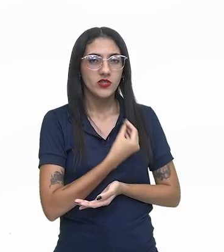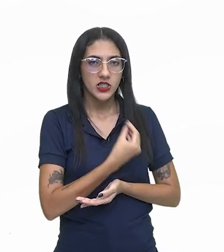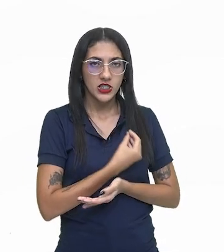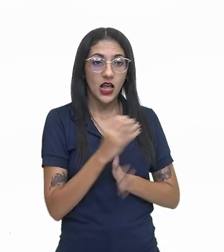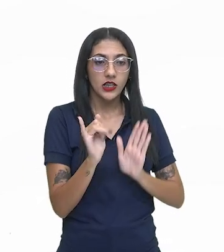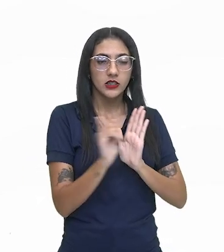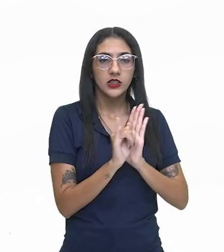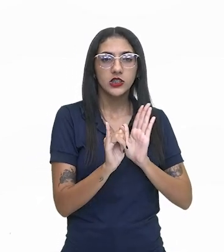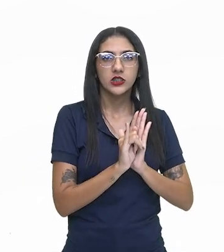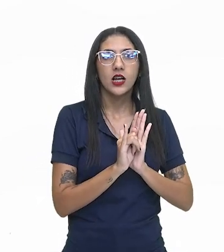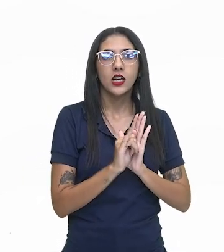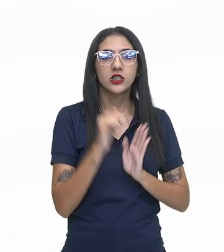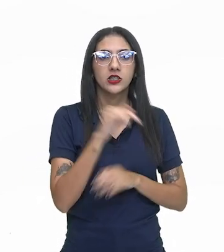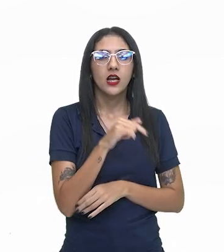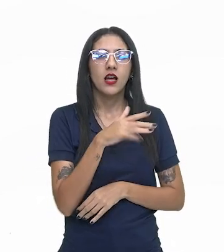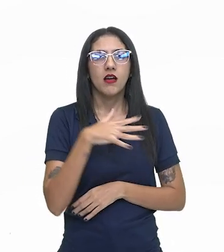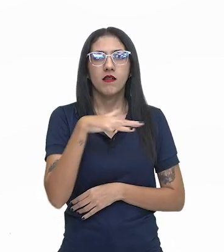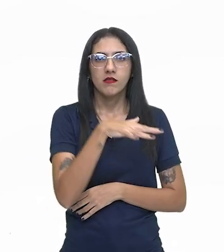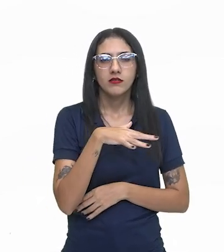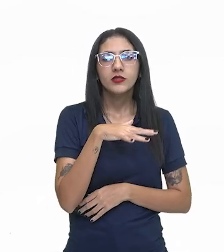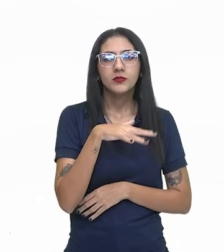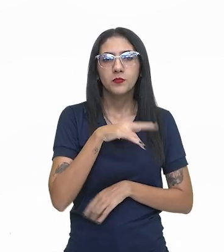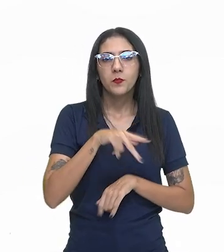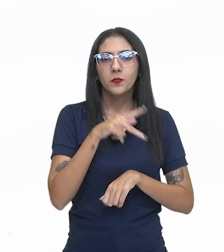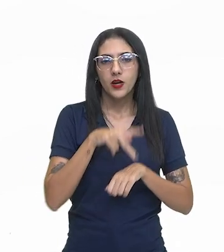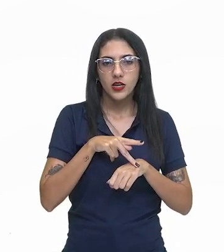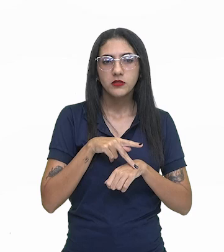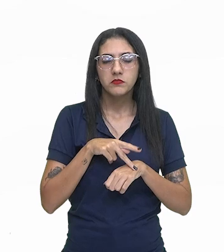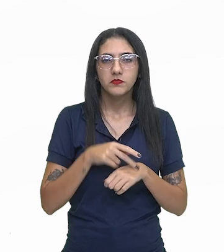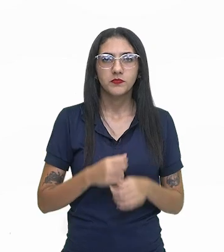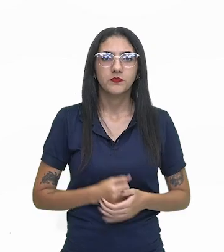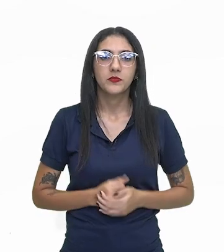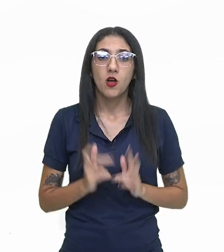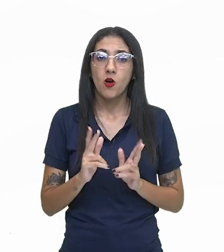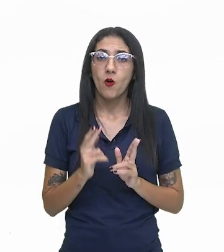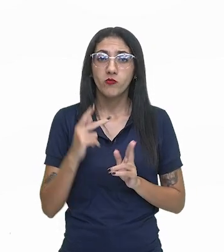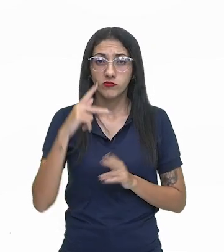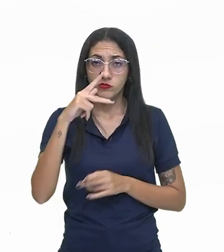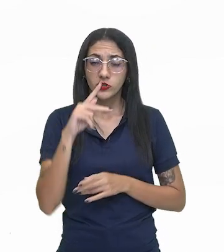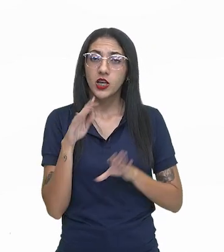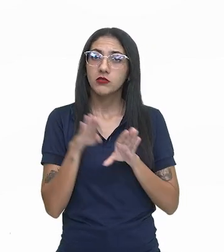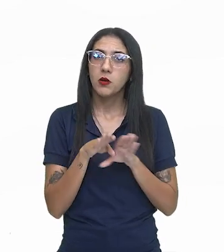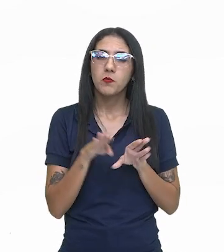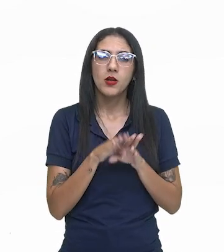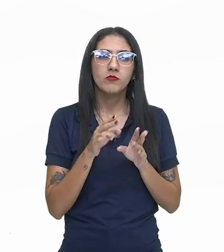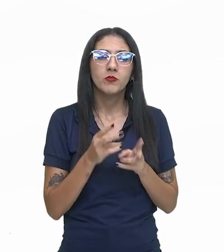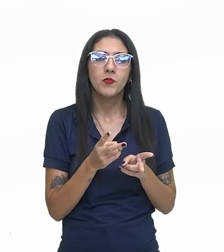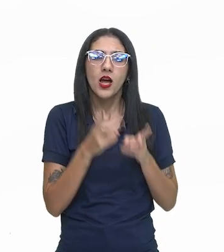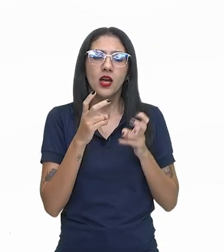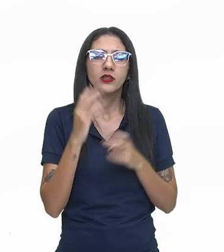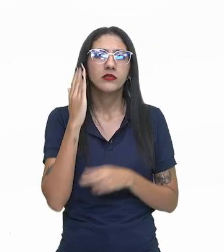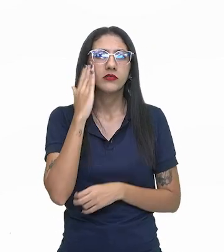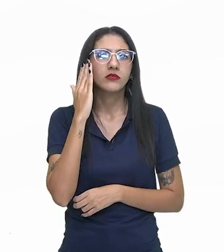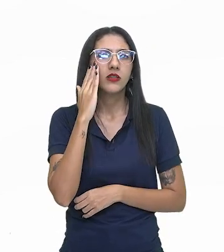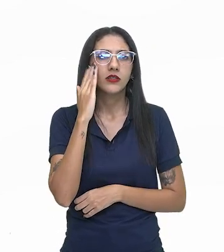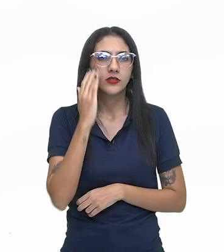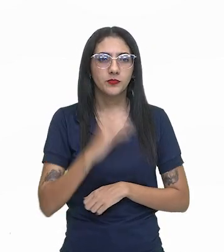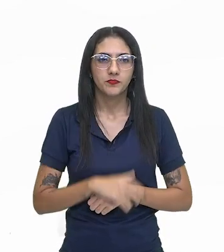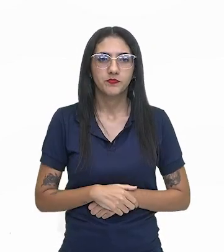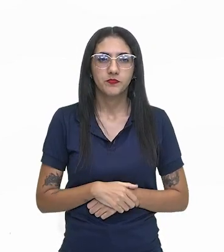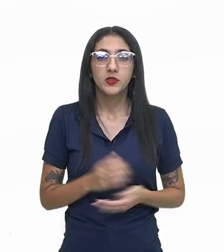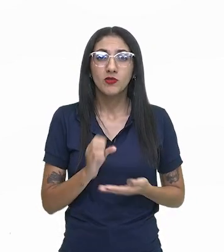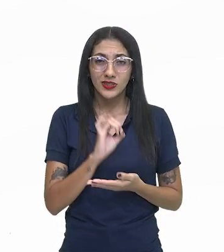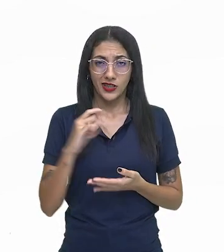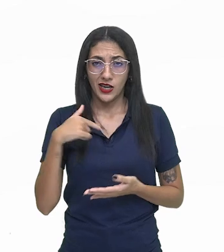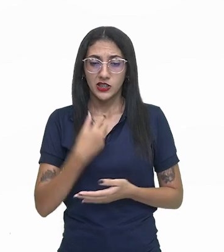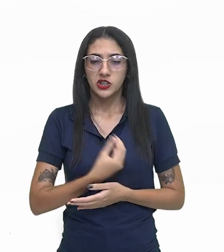pelos que ali vivem. Assim como você também os reconhece como cidadãos. Então, se nós vivemos no